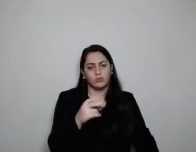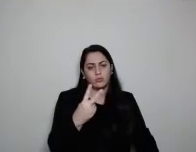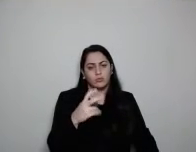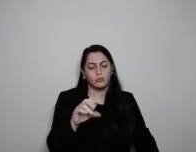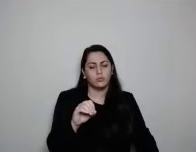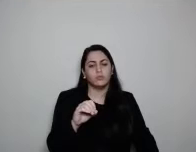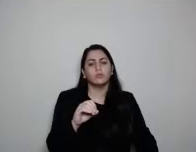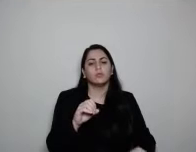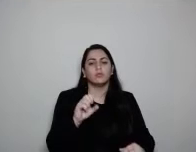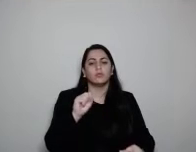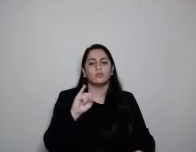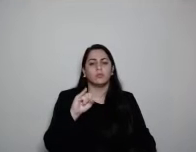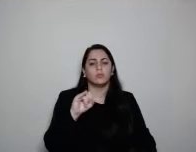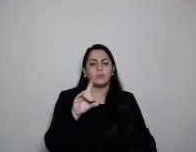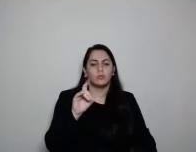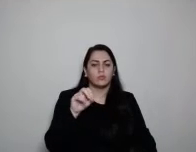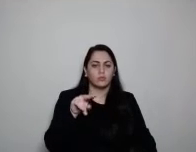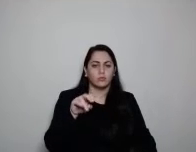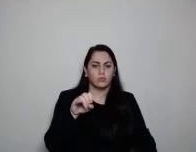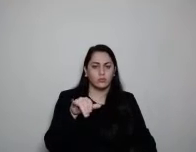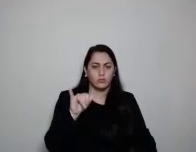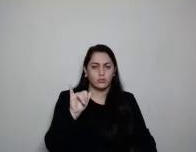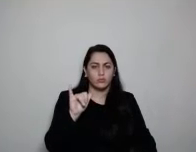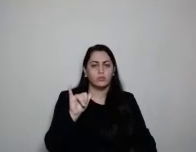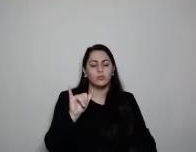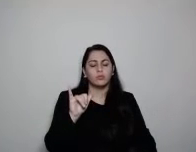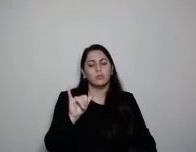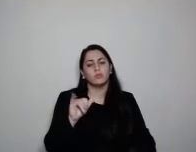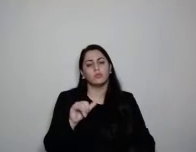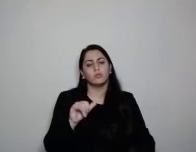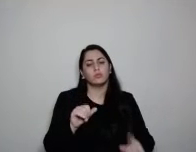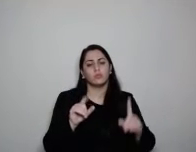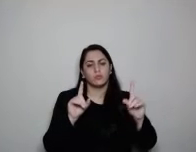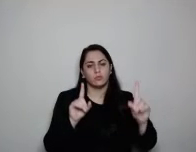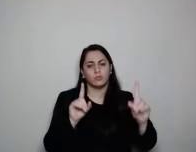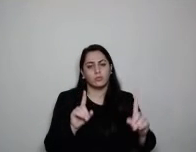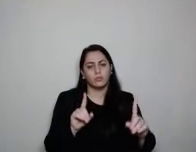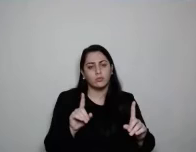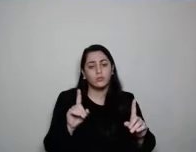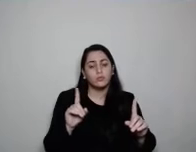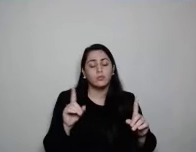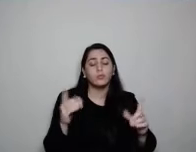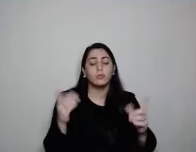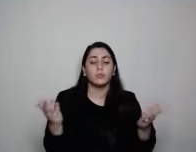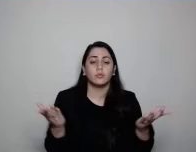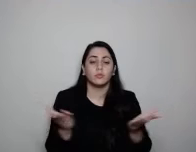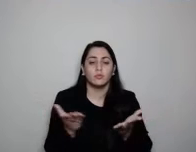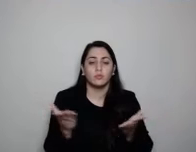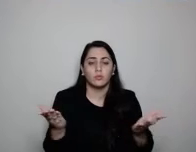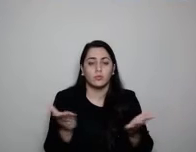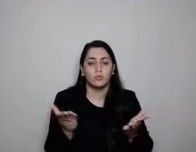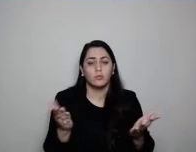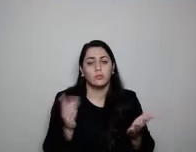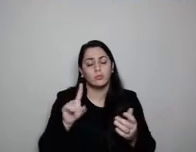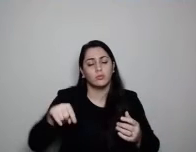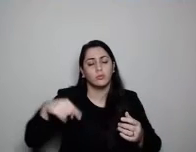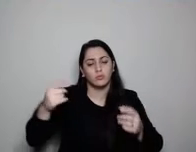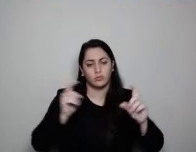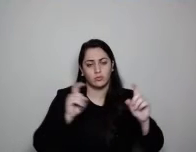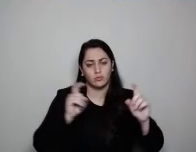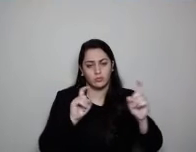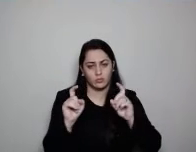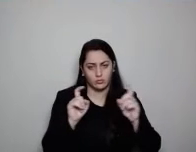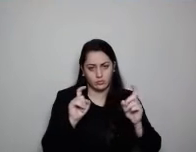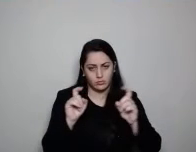198. Vamos retomar. Cláudio Cláudio Santos. O 200. Eu estou convocado também para o 200. Vai ser possível